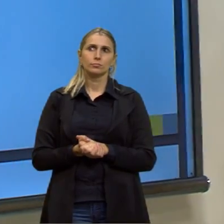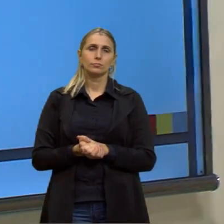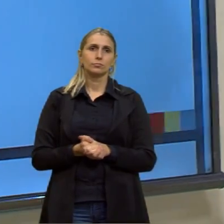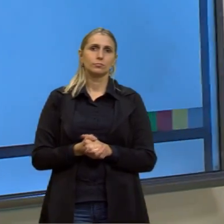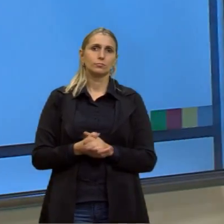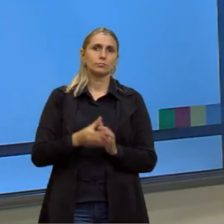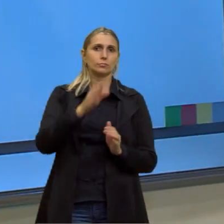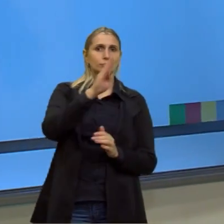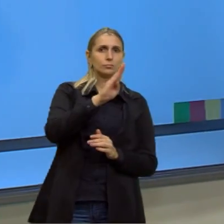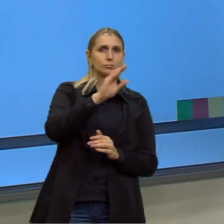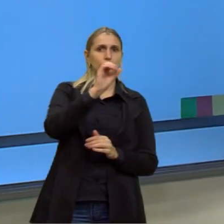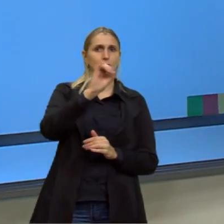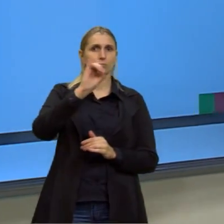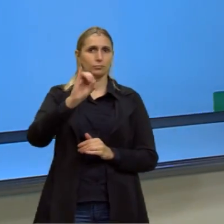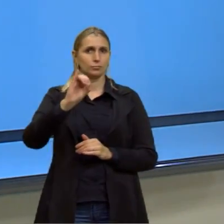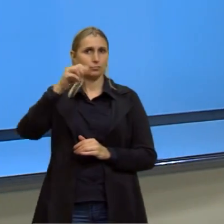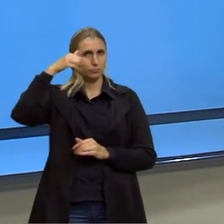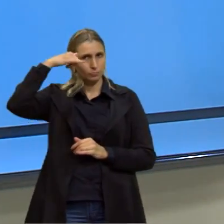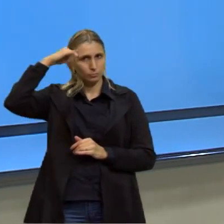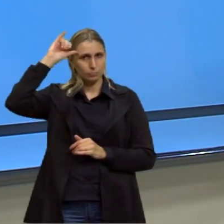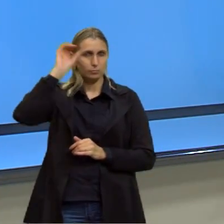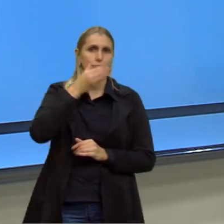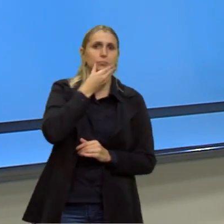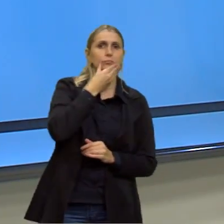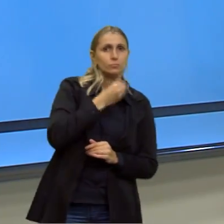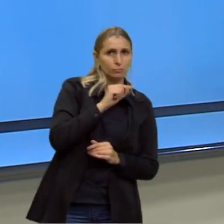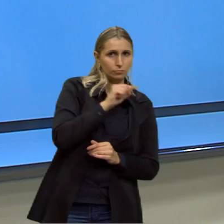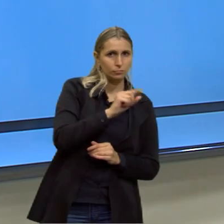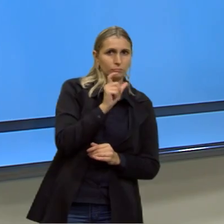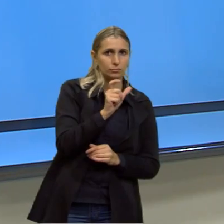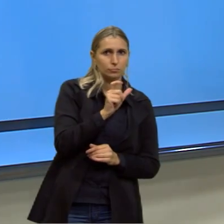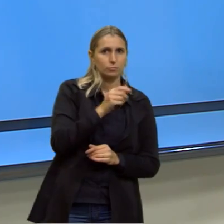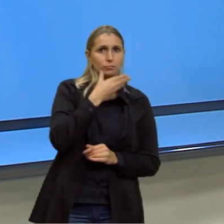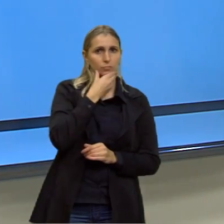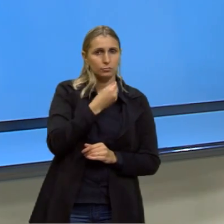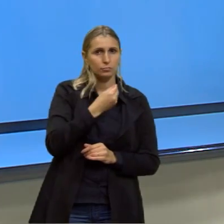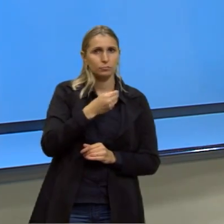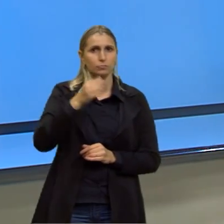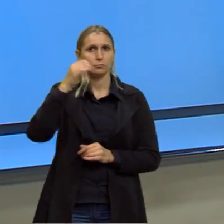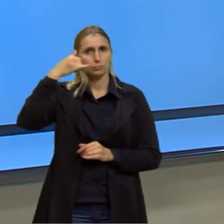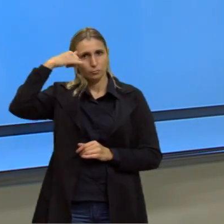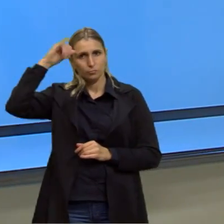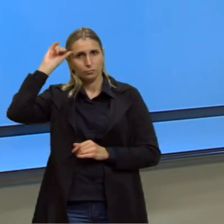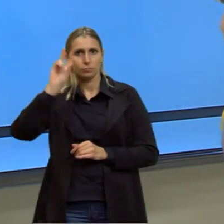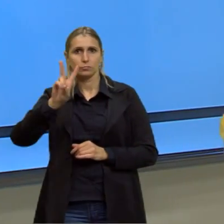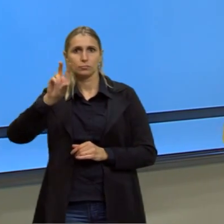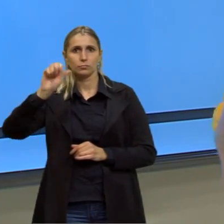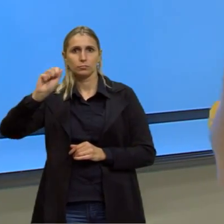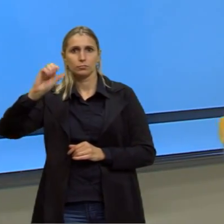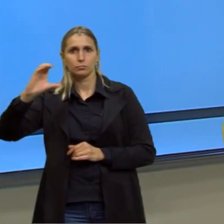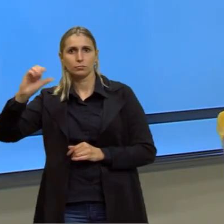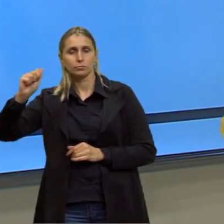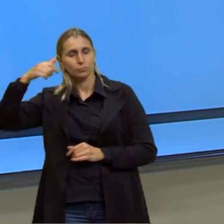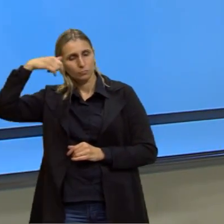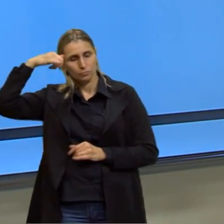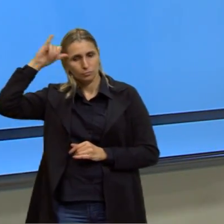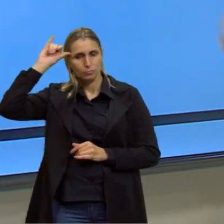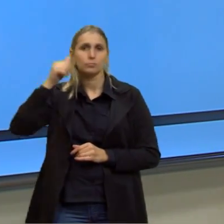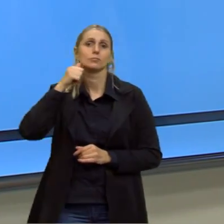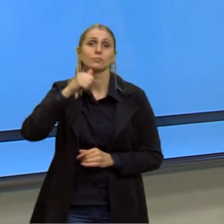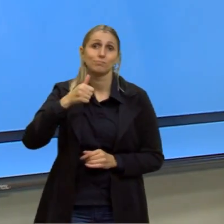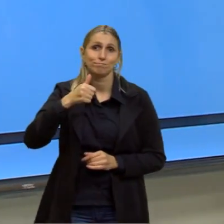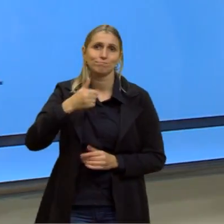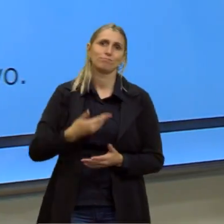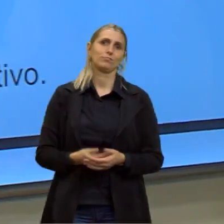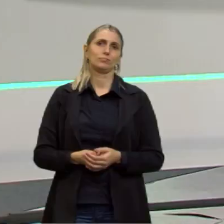o boi e vaca boi é uma palavra que vai determinar mais pequeno e vaca vai ser uma palavra então vai determinar feminino